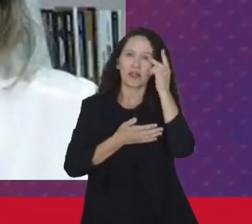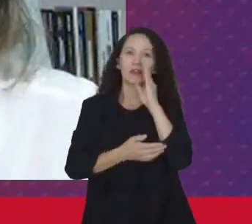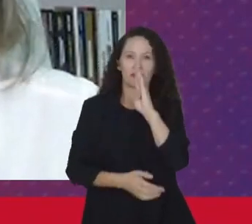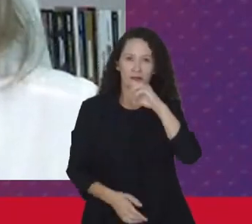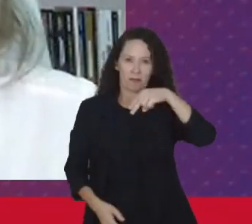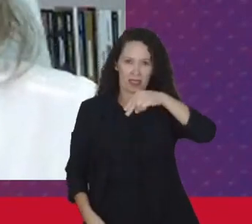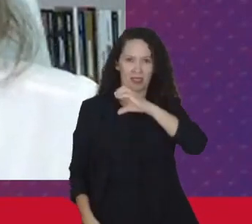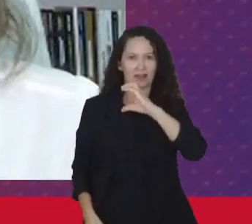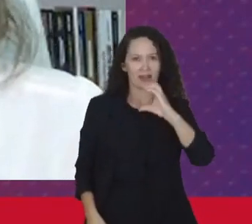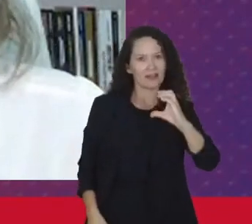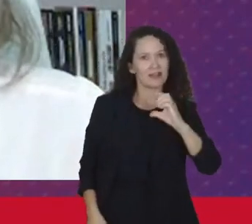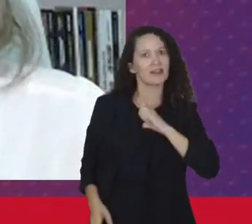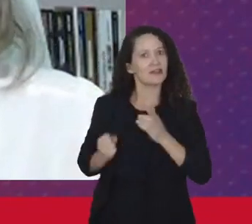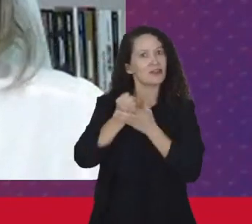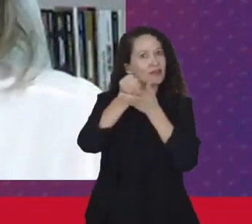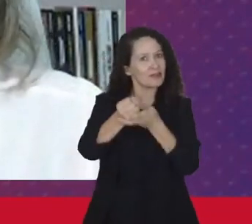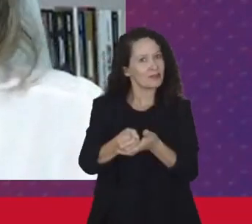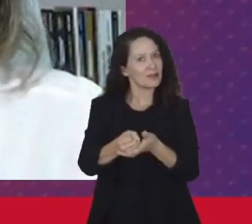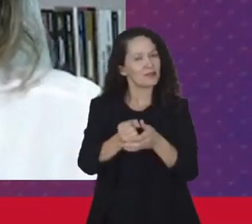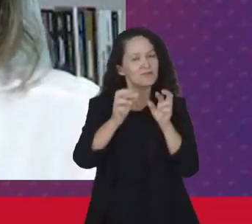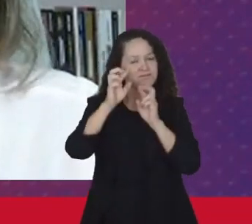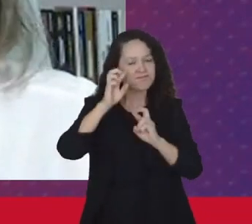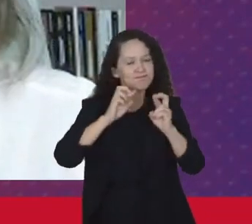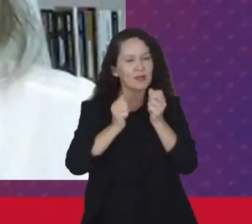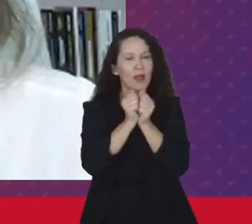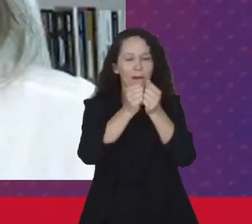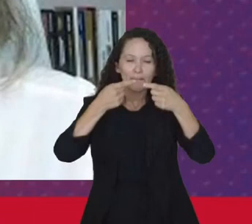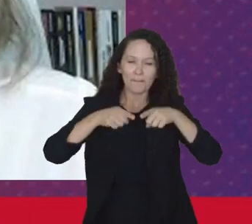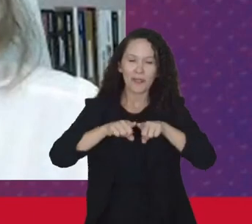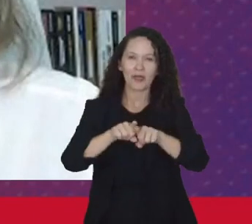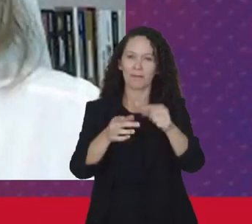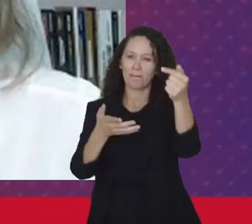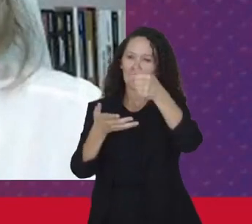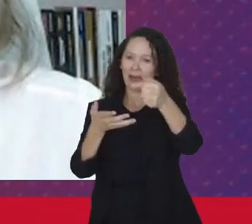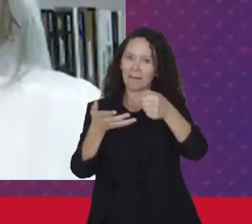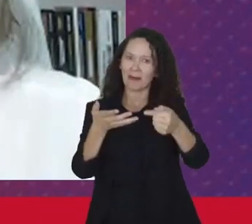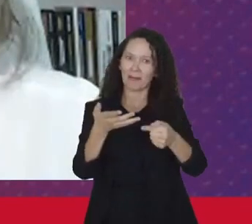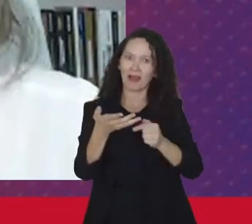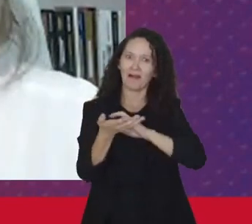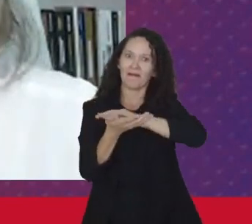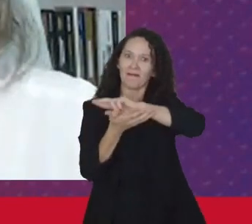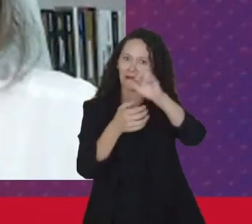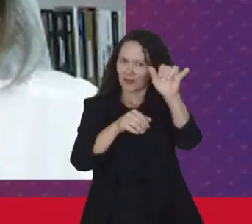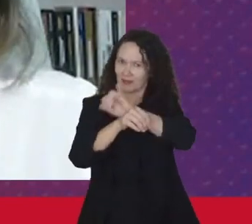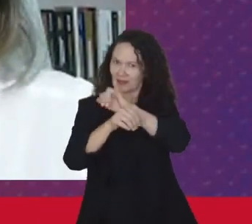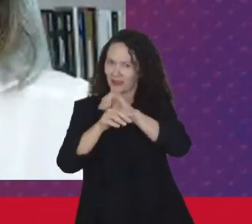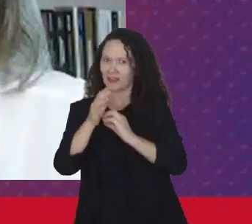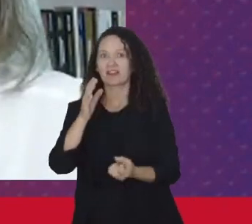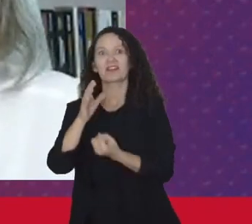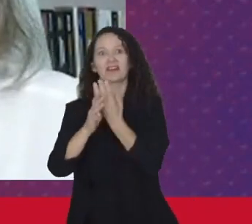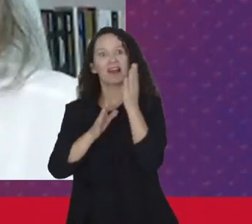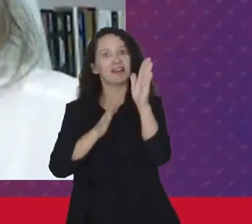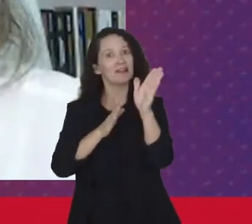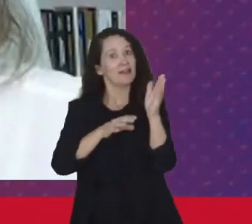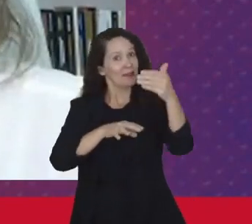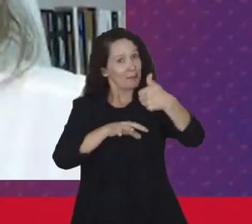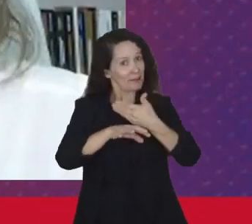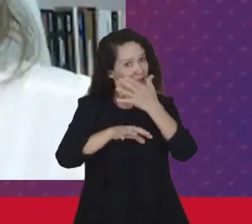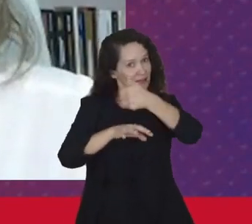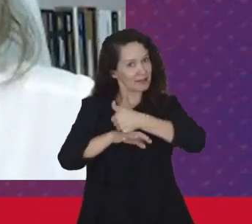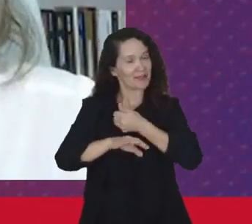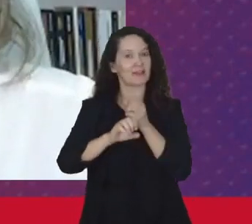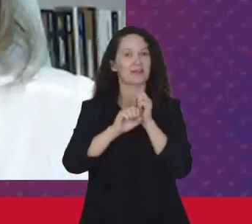continuada, do BPC, o monitoramento, o acompanhamento desse grupo social no seu acesso à educação,